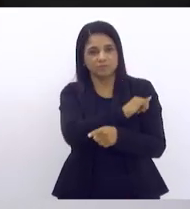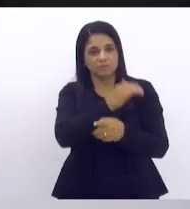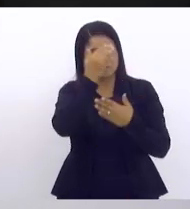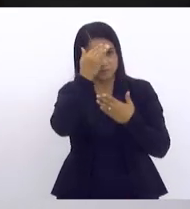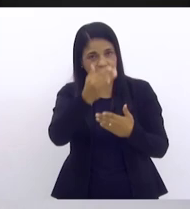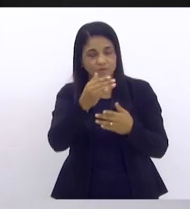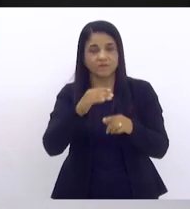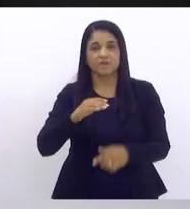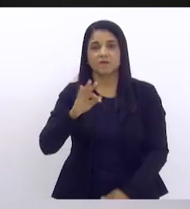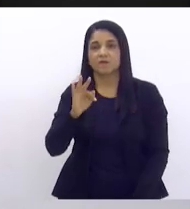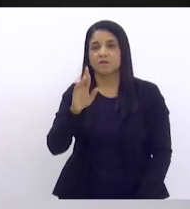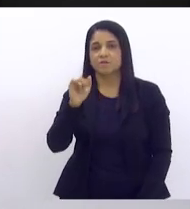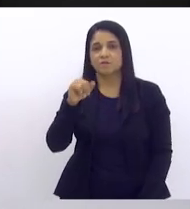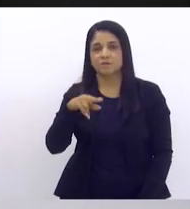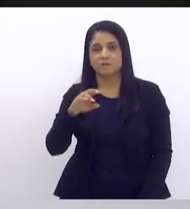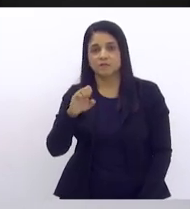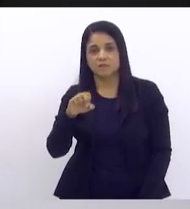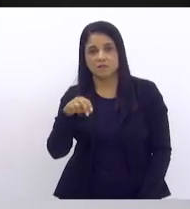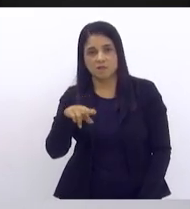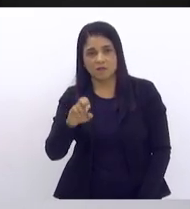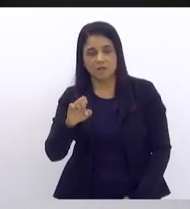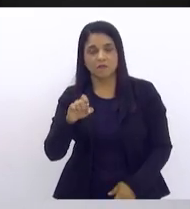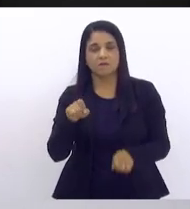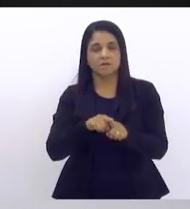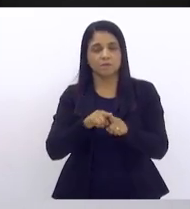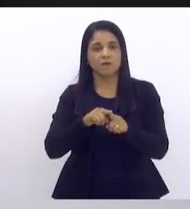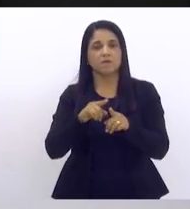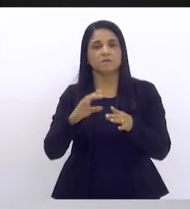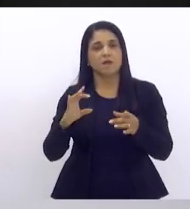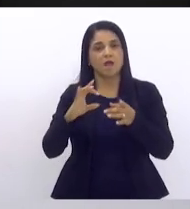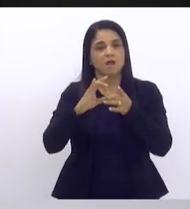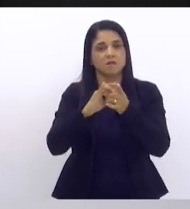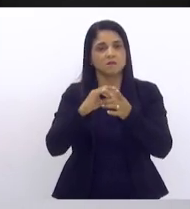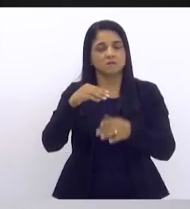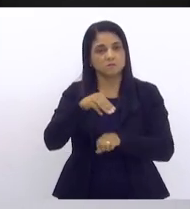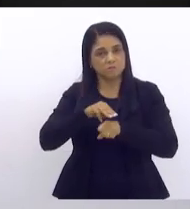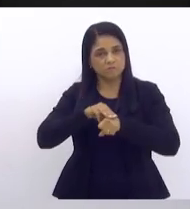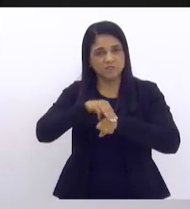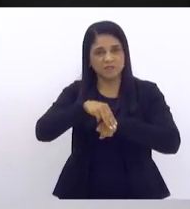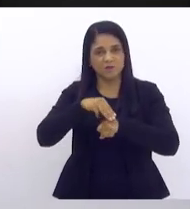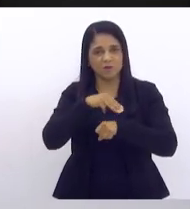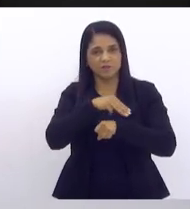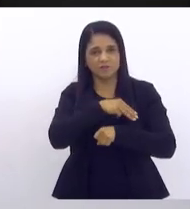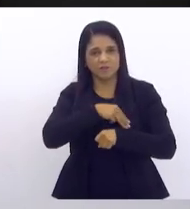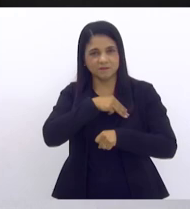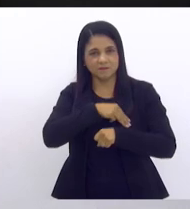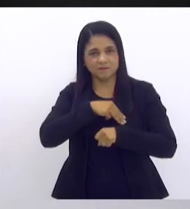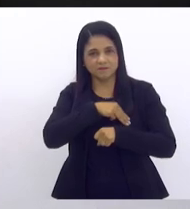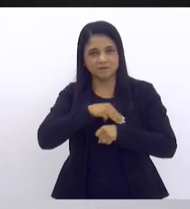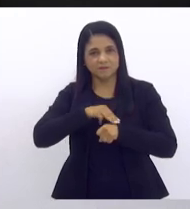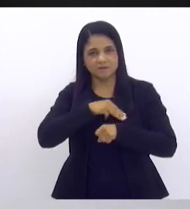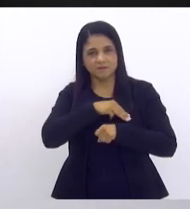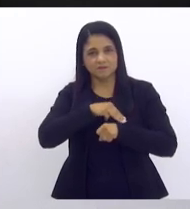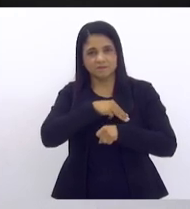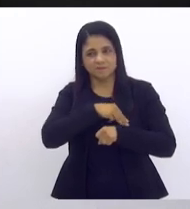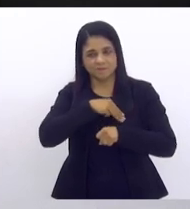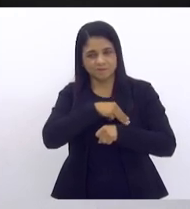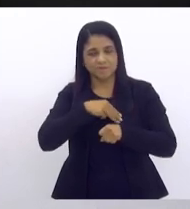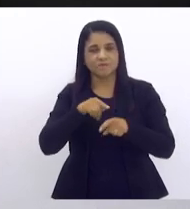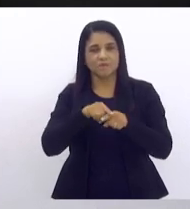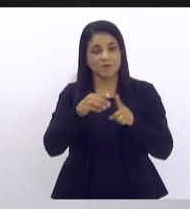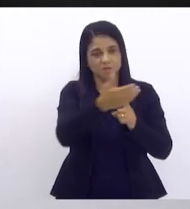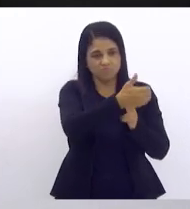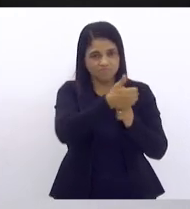Franciele Martins, coordenadora da comunidade Aliança de Misericórdia. Nós temos um carinho enorme, faz um trabalho gigantesco em acolhimento